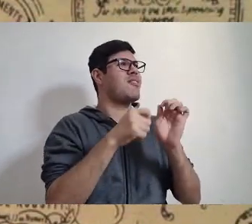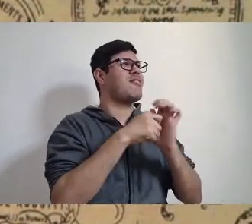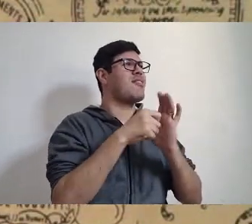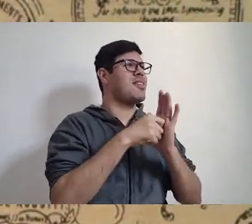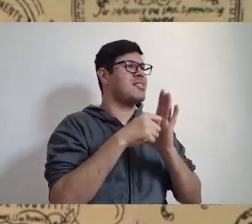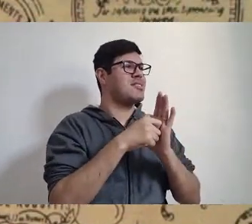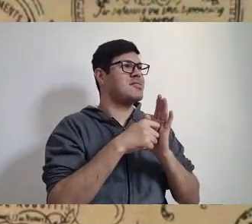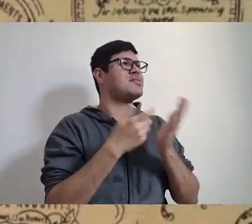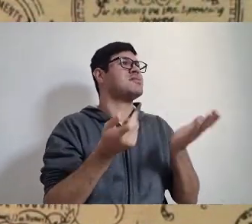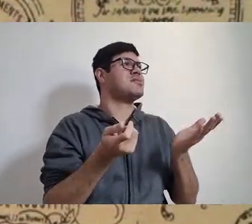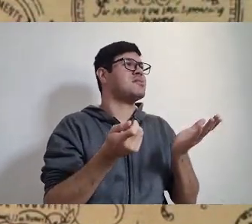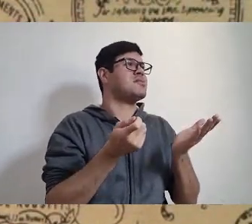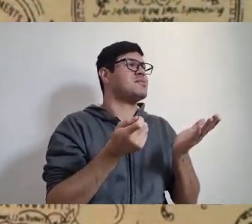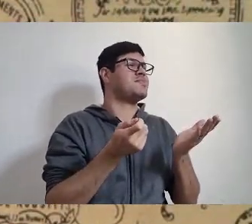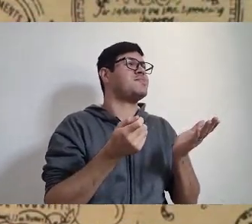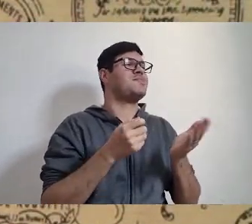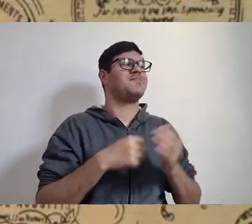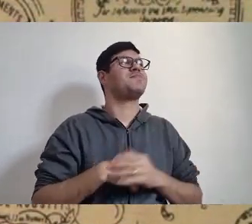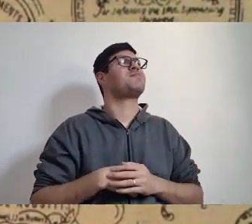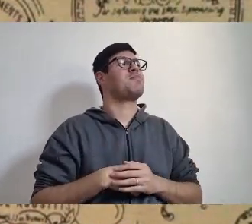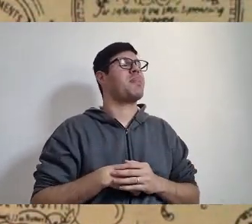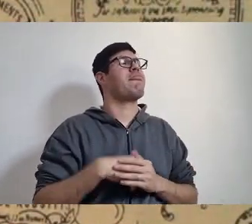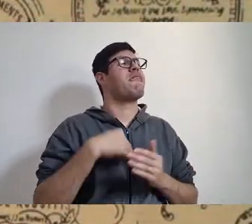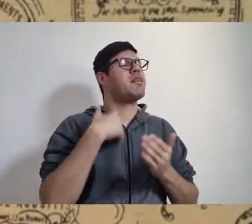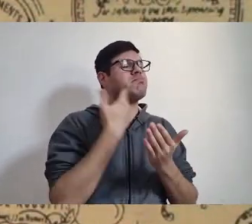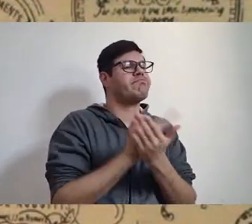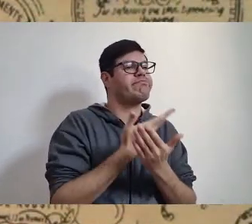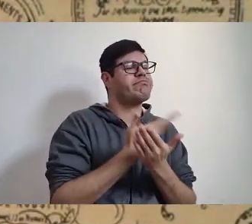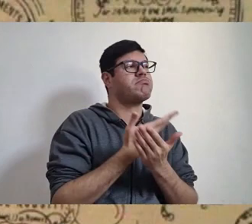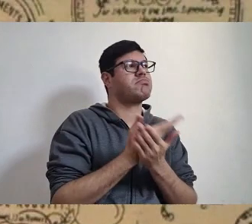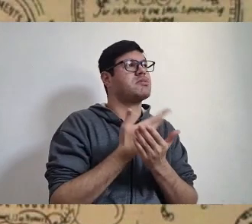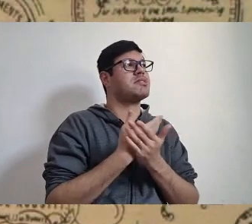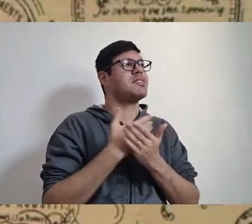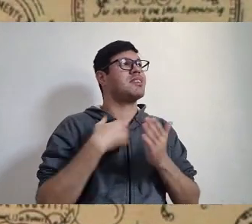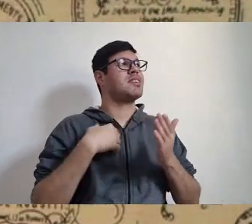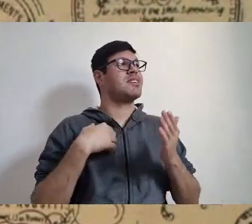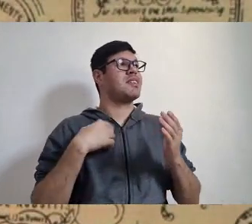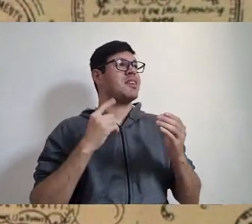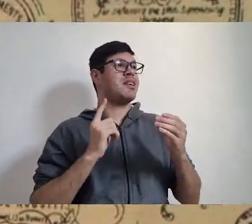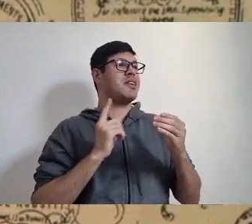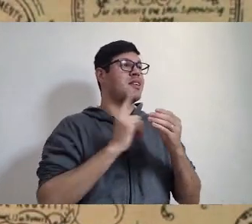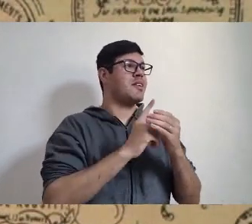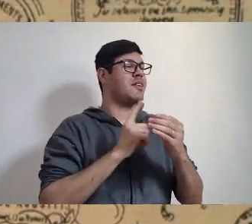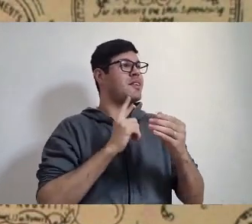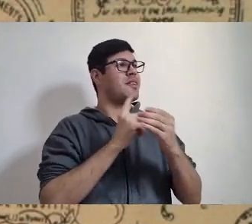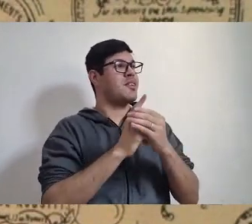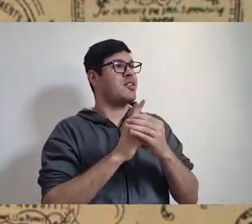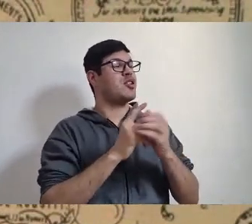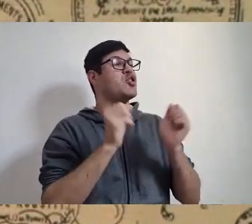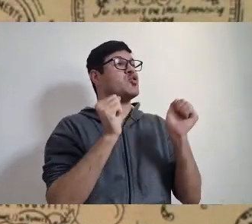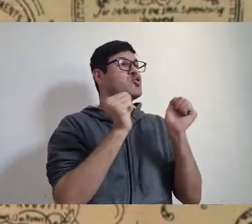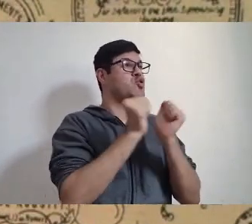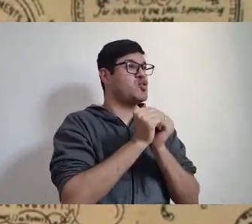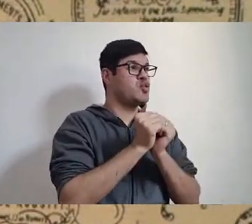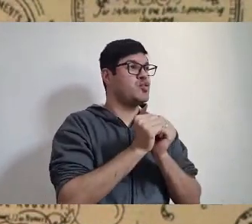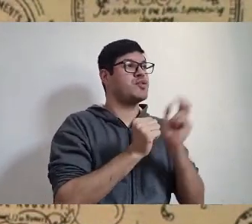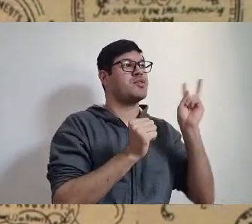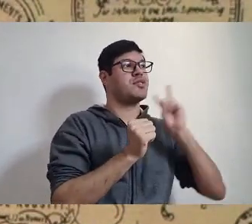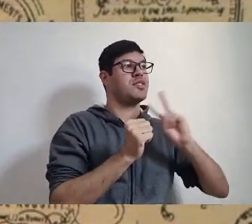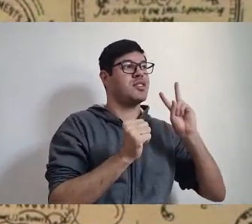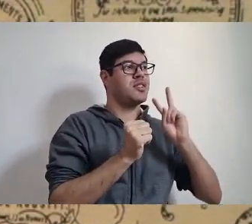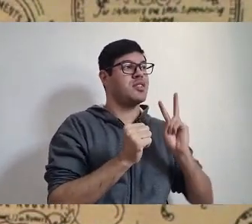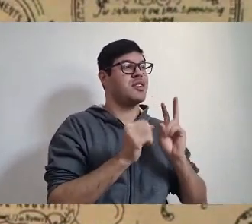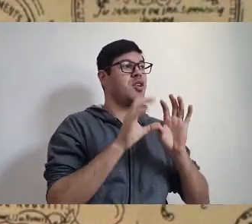consigo fazer. A gente teve uma escola boa ali. Exatamente. Então, a gente já fez parte, aí, a gente fazia, junto com o vereador, parte da Comissão de